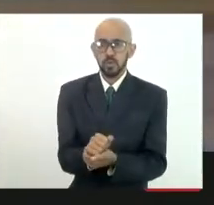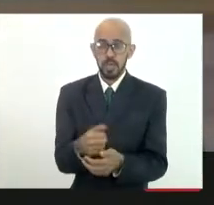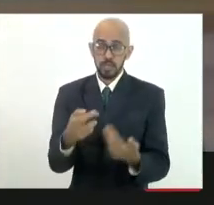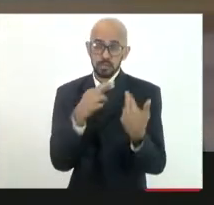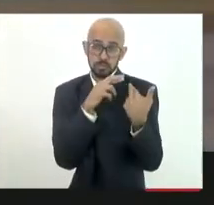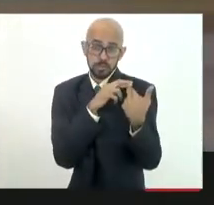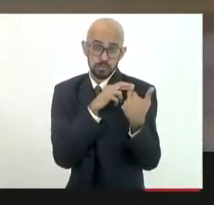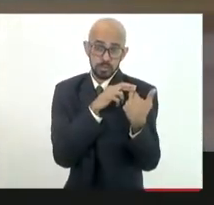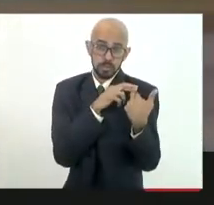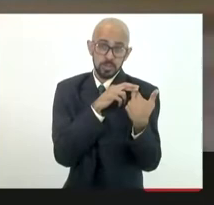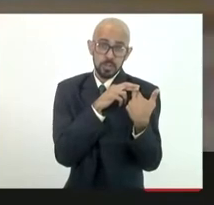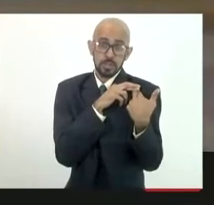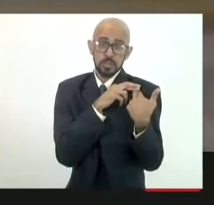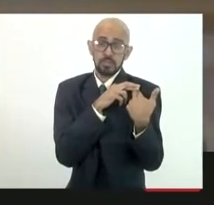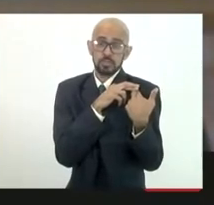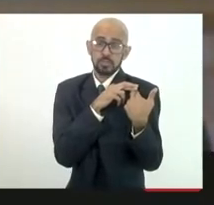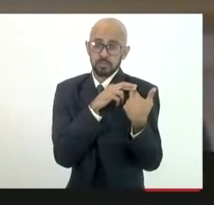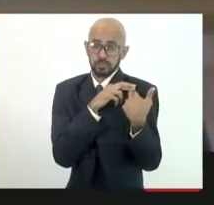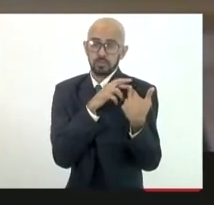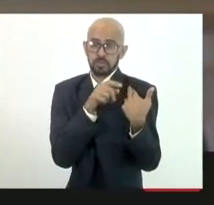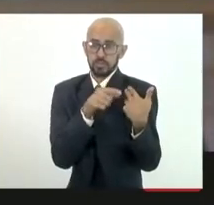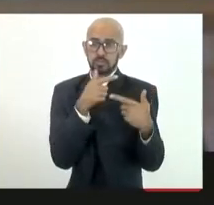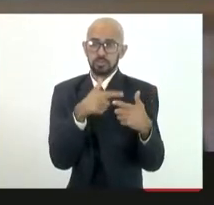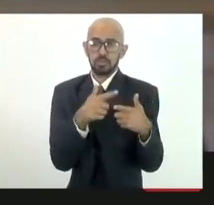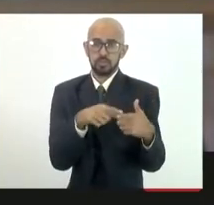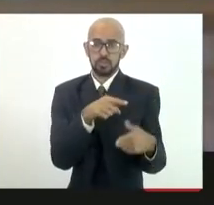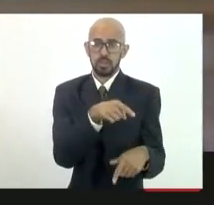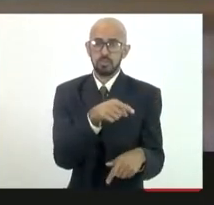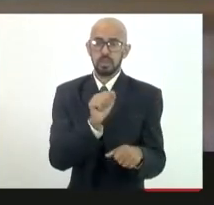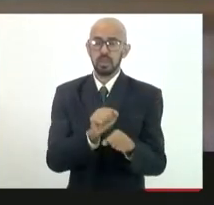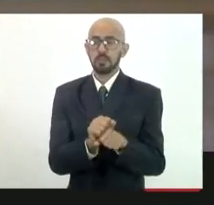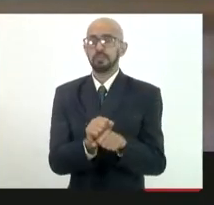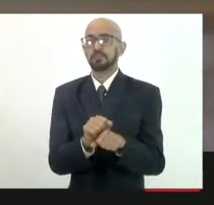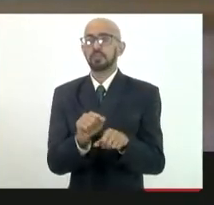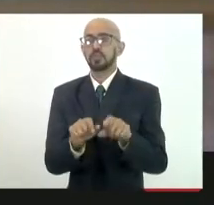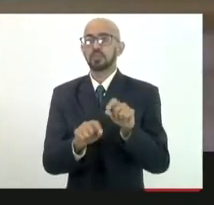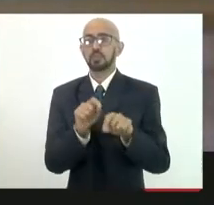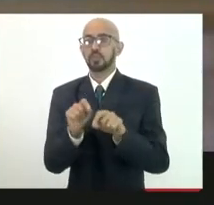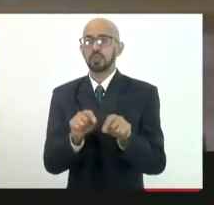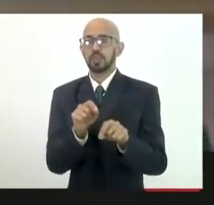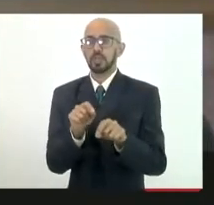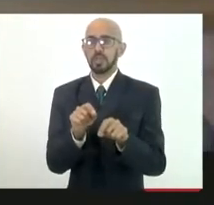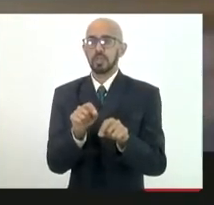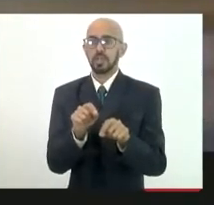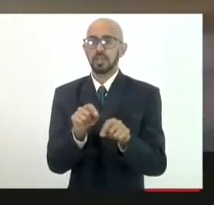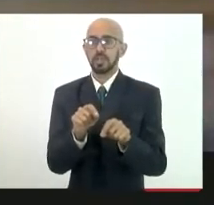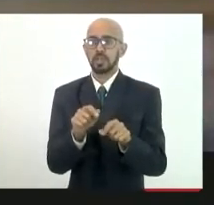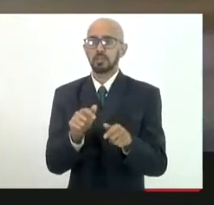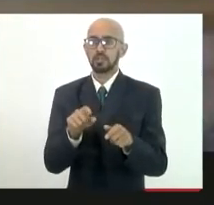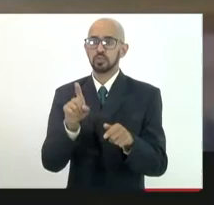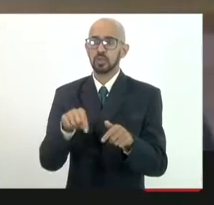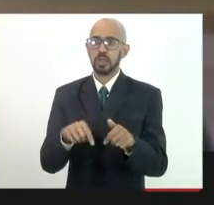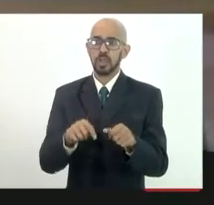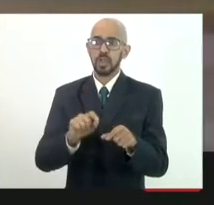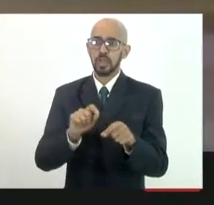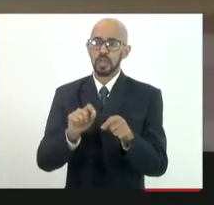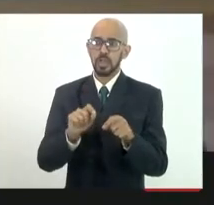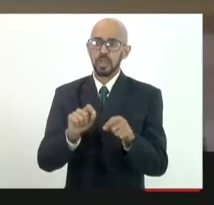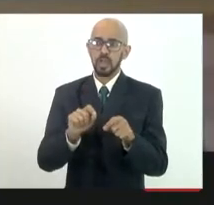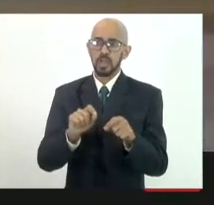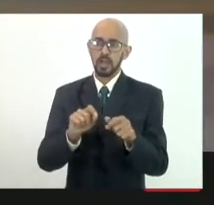responsabilização e reparação nesse campo. E isso tem sido e é o objeto, né, no caso do Ministério Público,